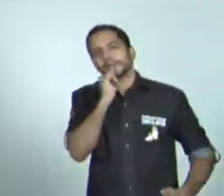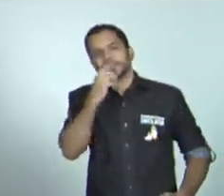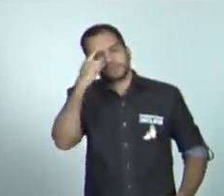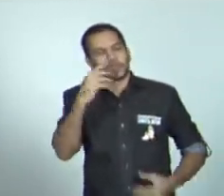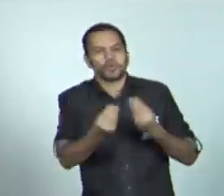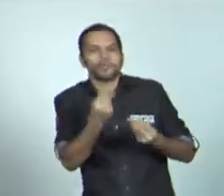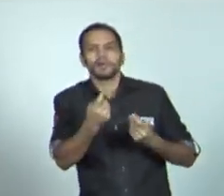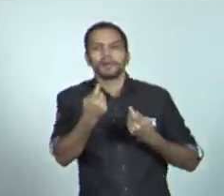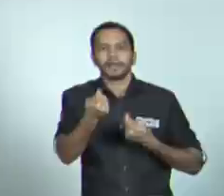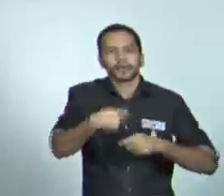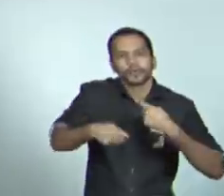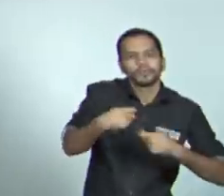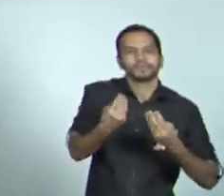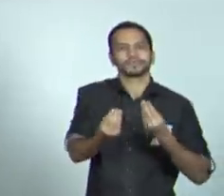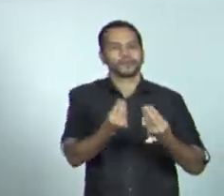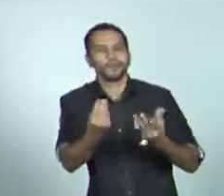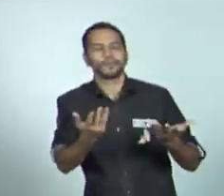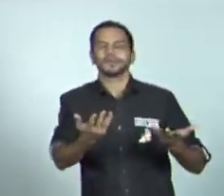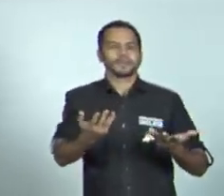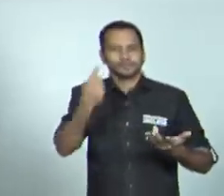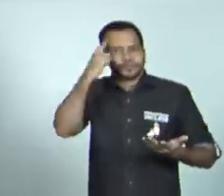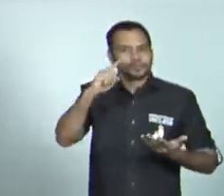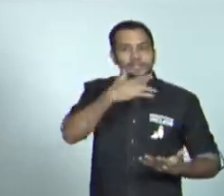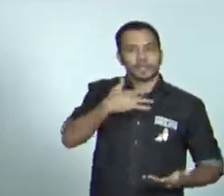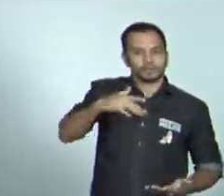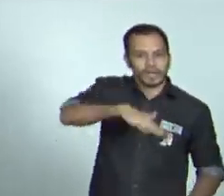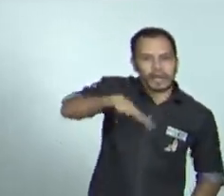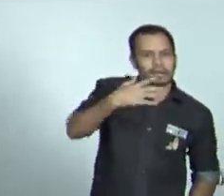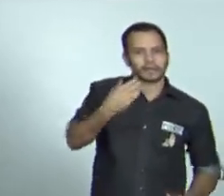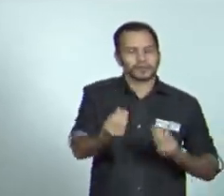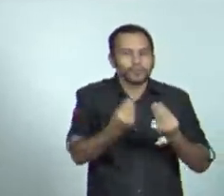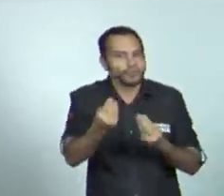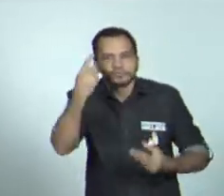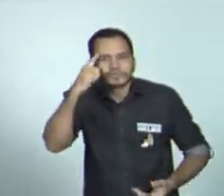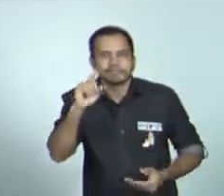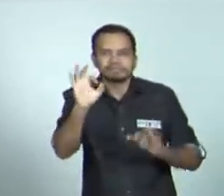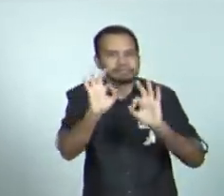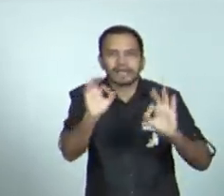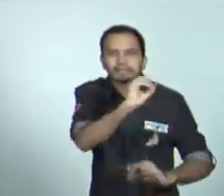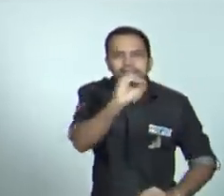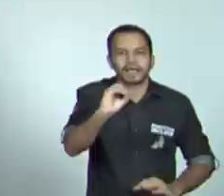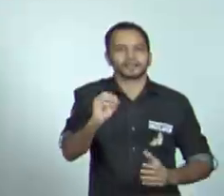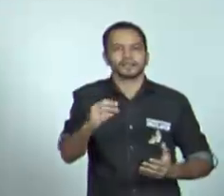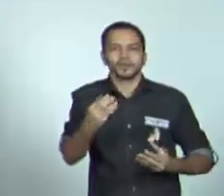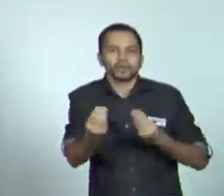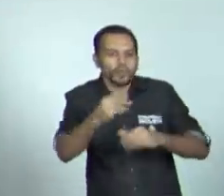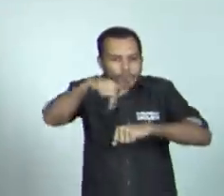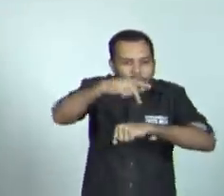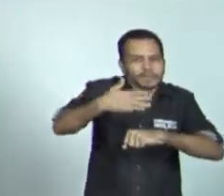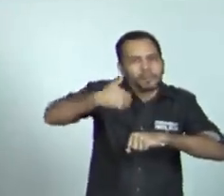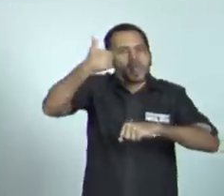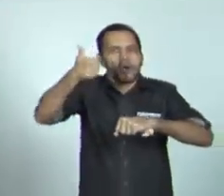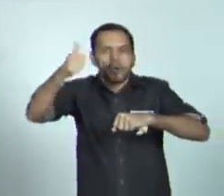nós não sabemos o que será a da saúde das pessoas nós não sabemos que nação vai se beneficiar e